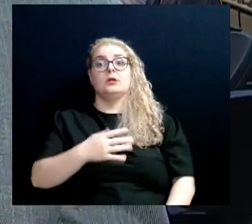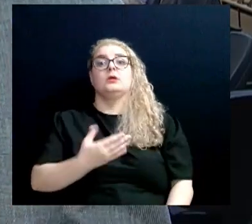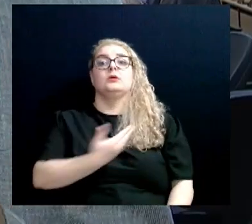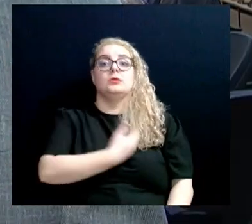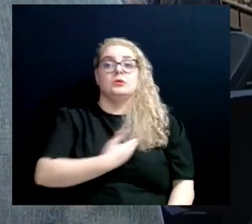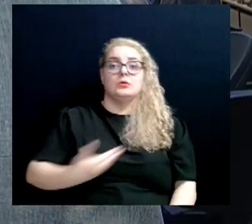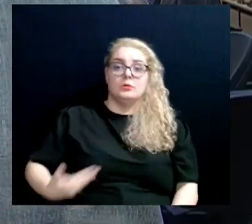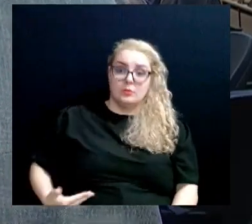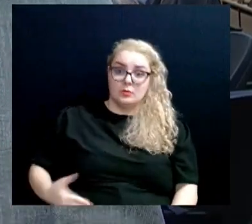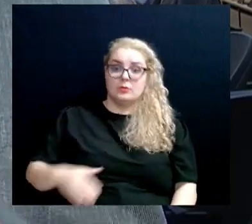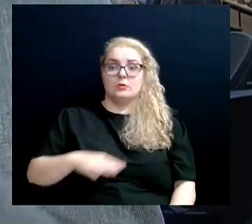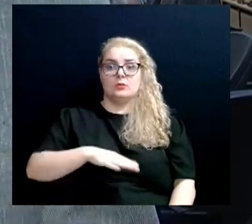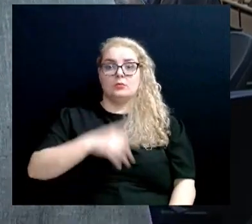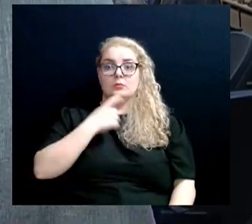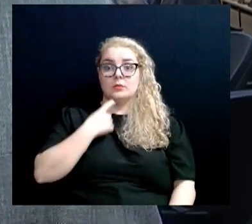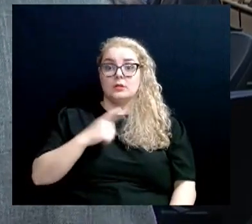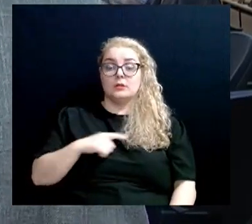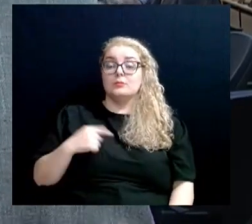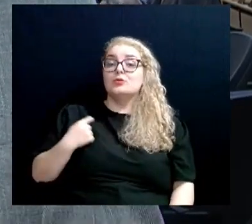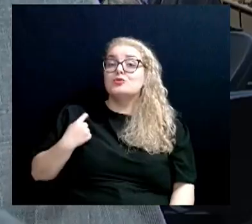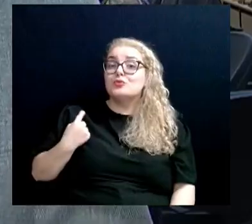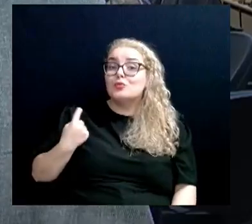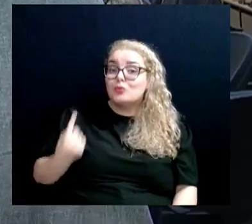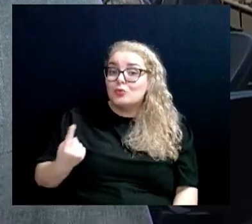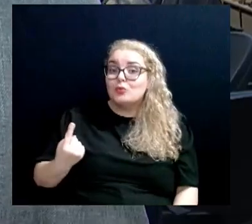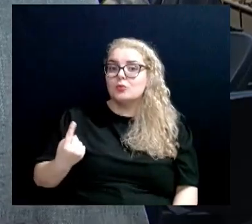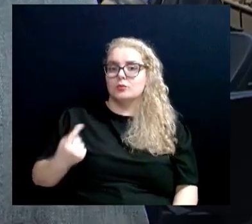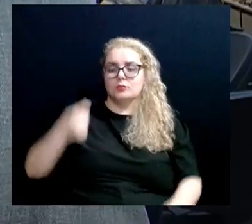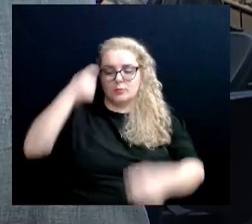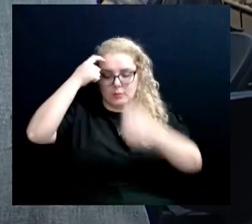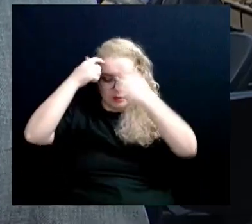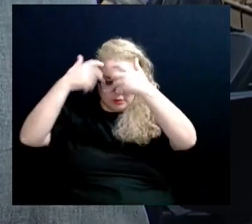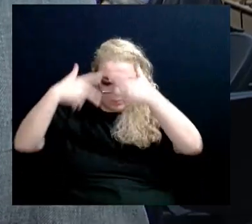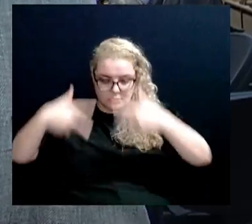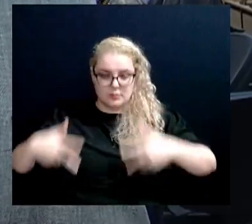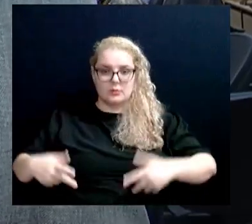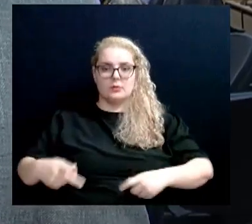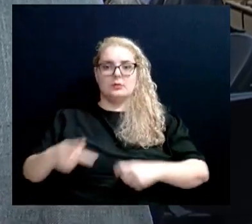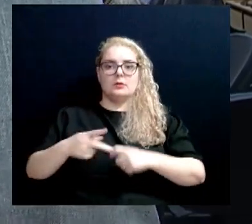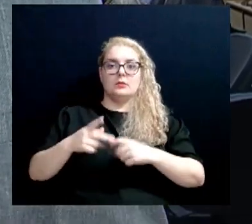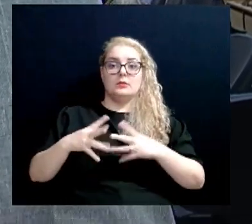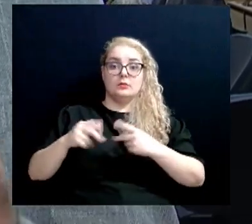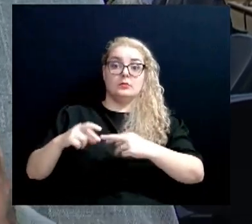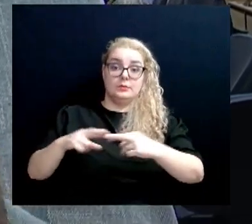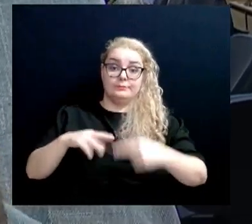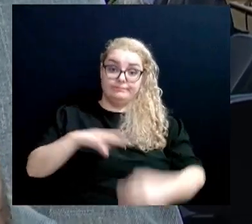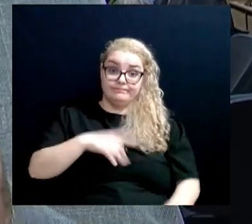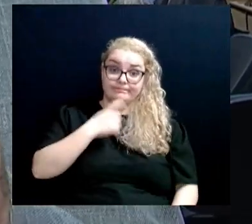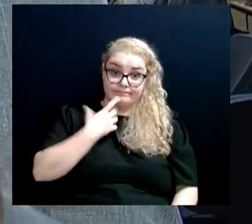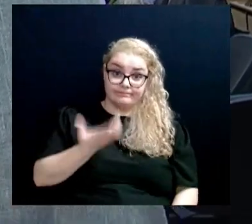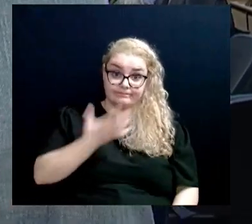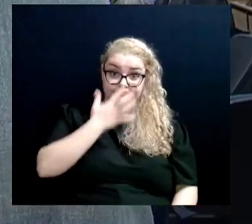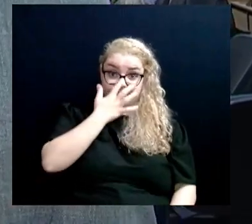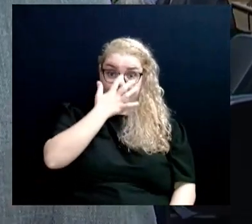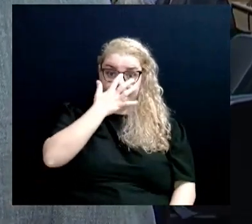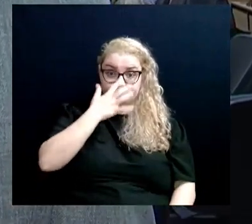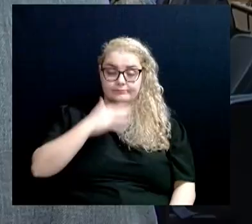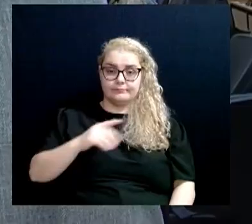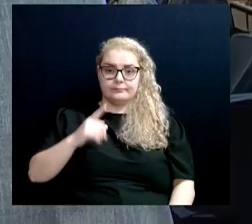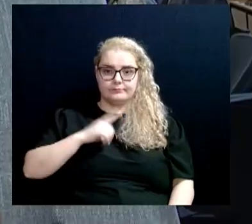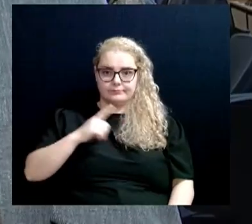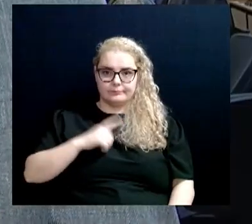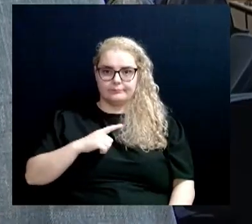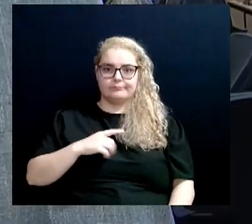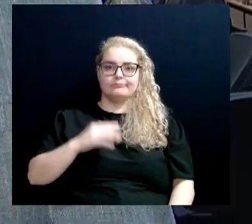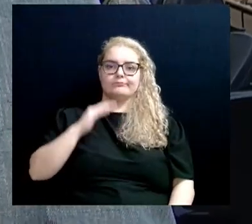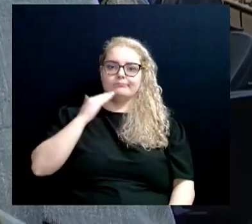tem um profissional de neuropediatria em toda a rede municipal de Campinas. A gente tem essa